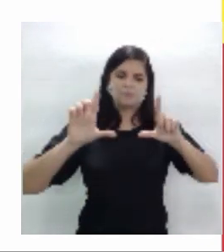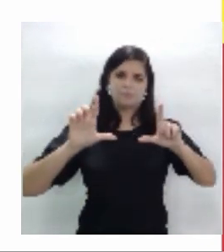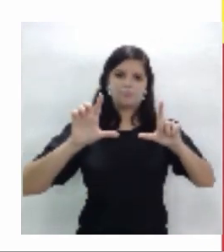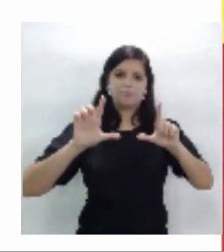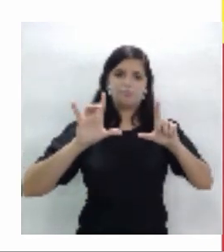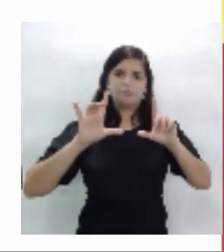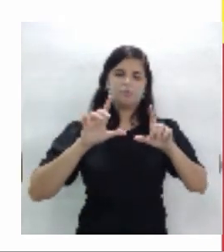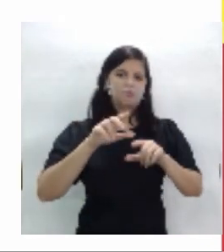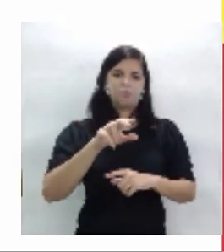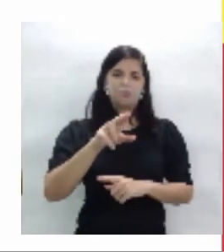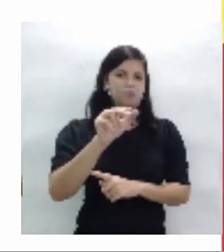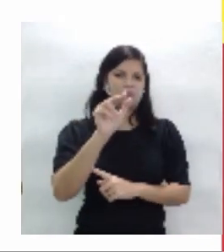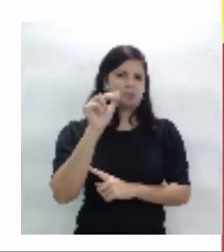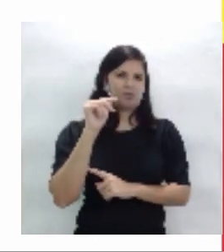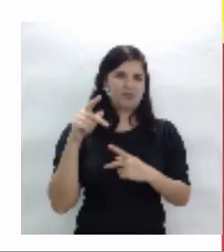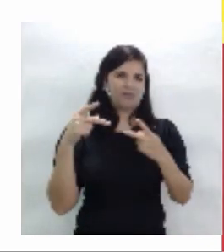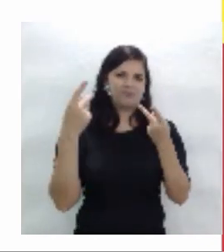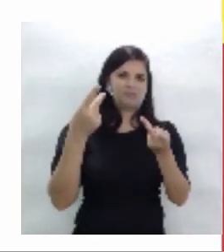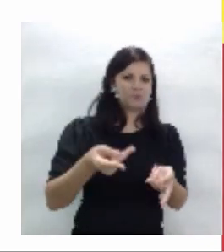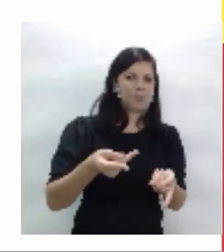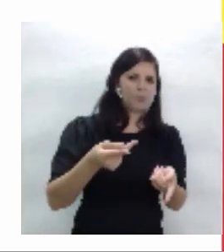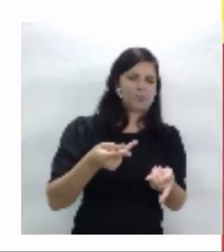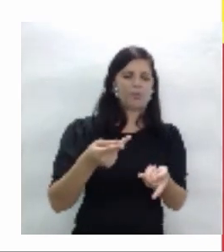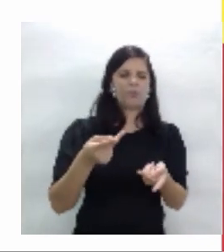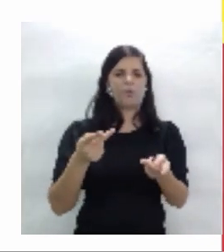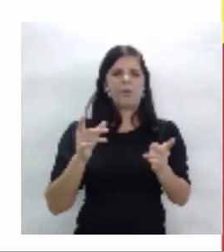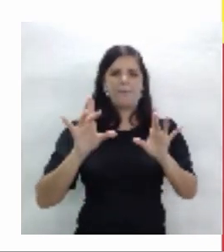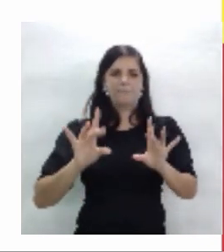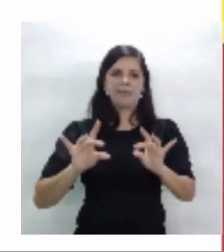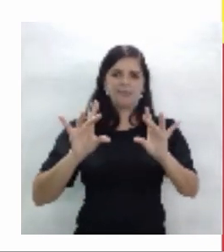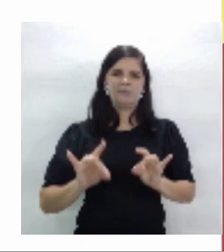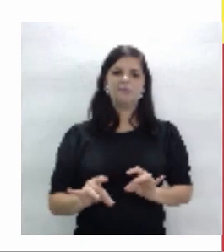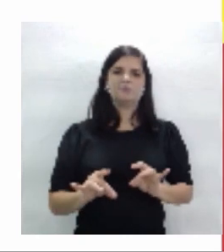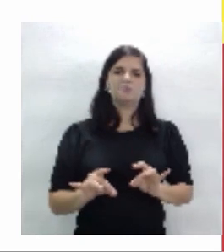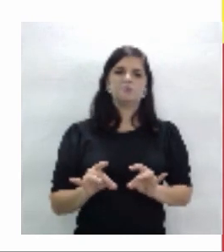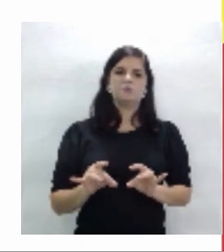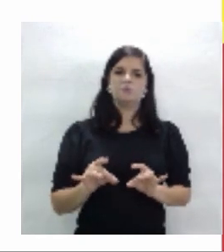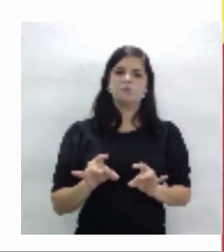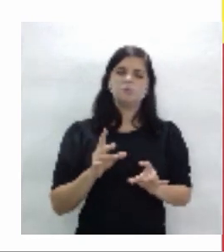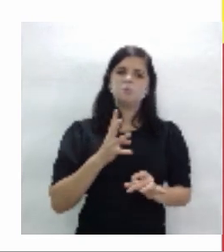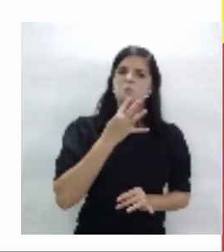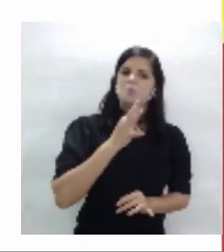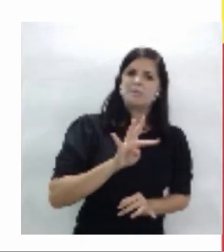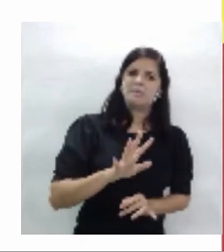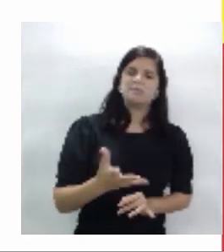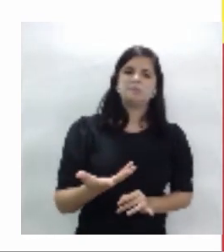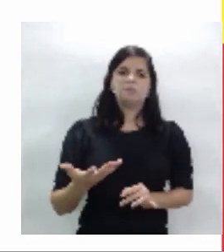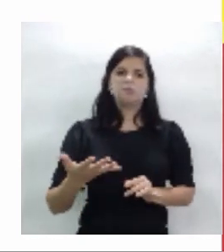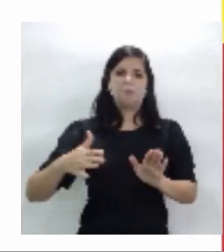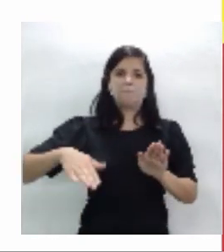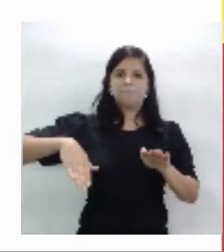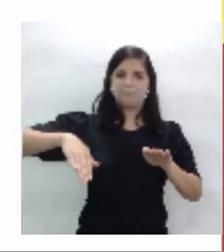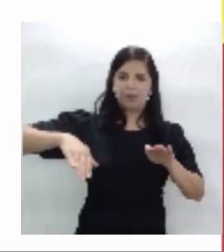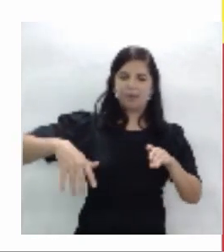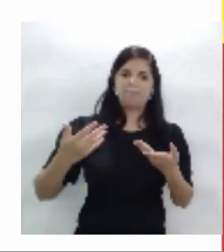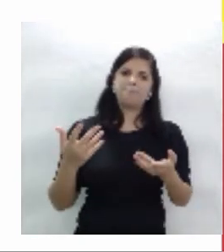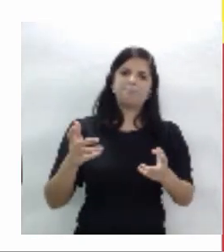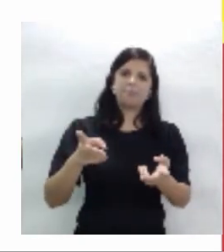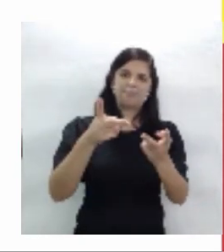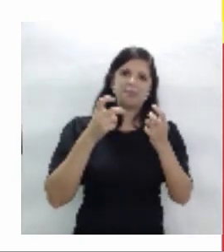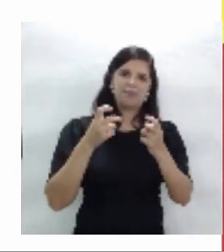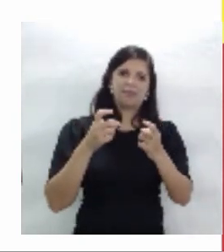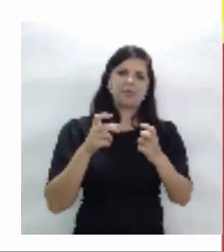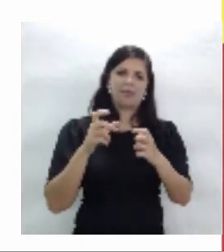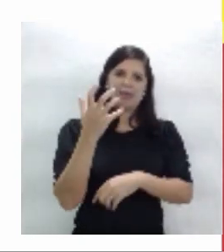ambientes de mangue. Você que nunca prestou atenção, né? Quando você foi visitou algum litoral aí, você